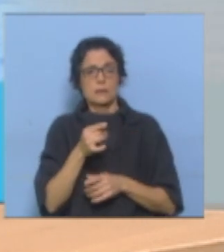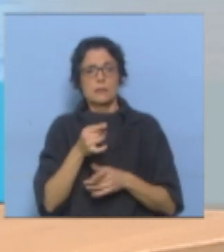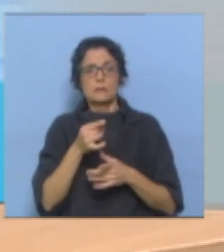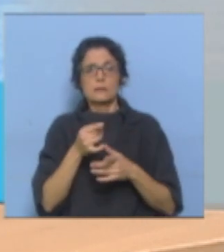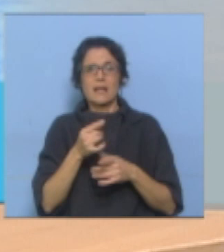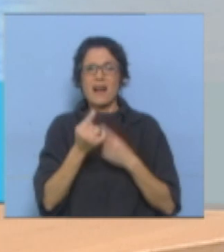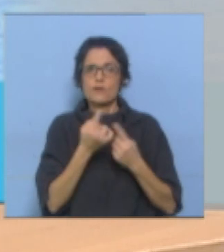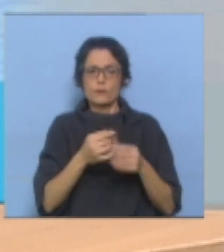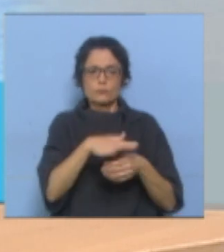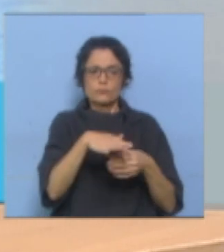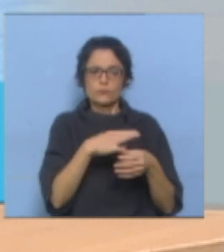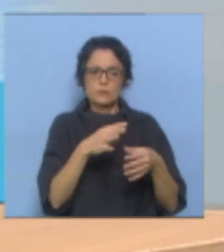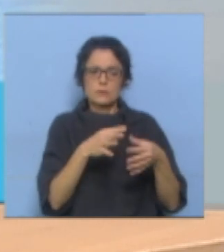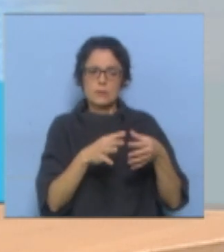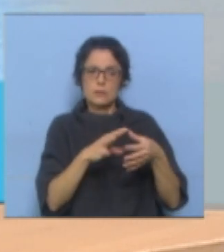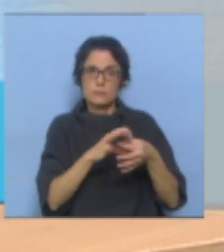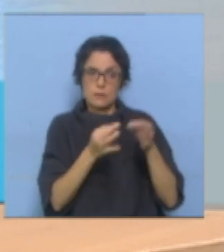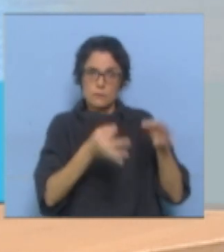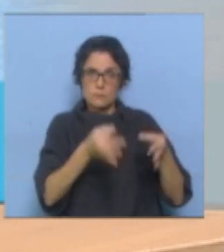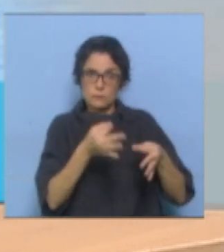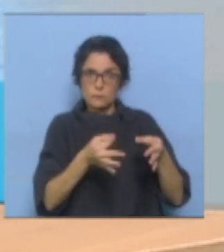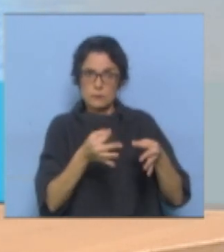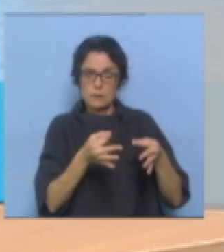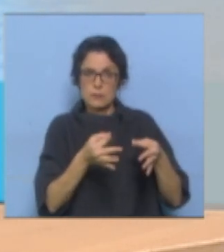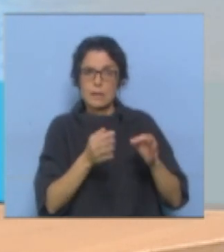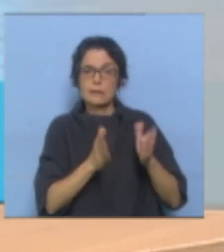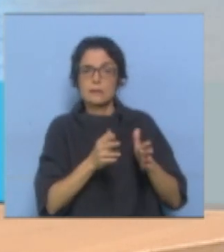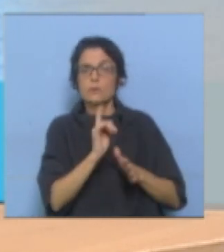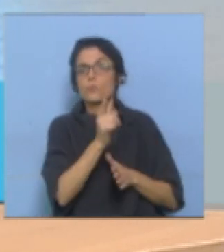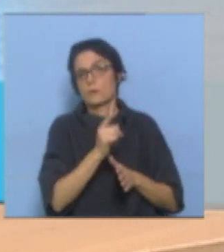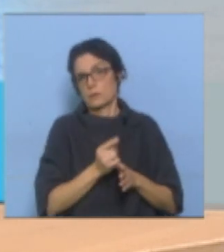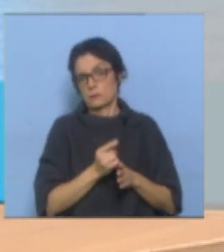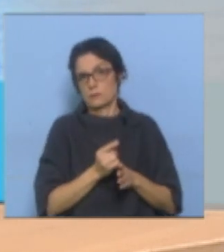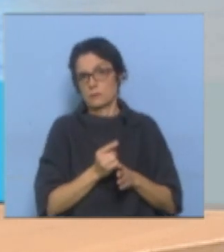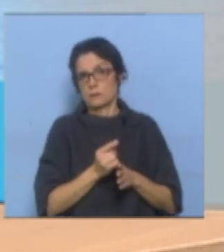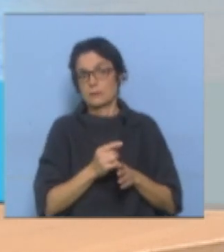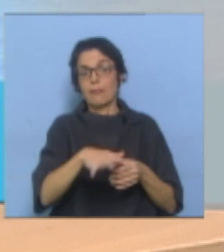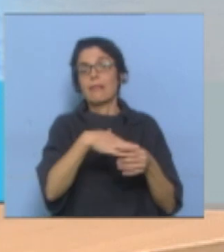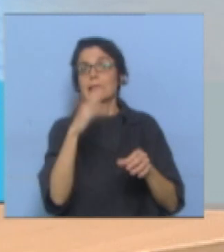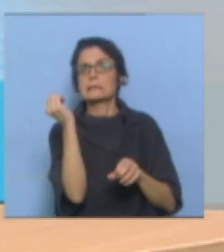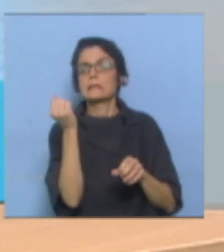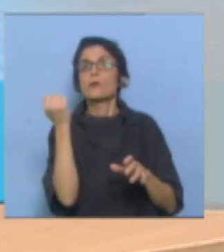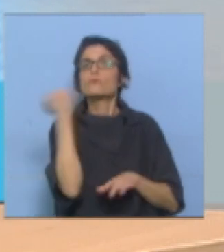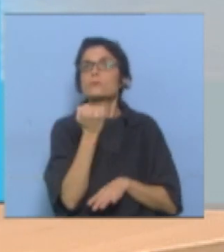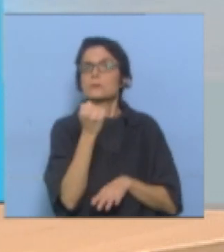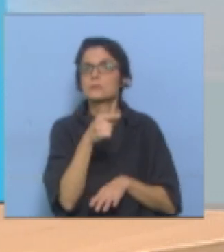caso judicial, sobretudo nas questões de política criminal, é a